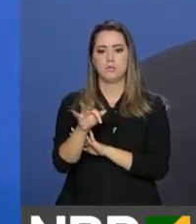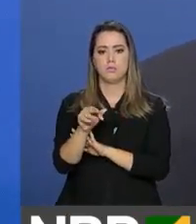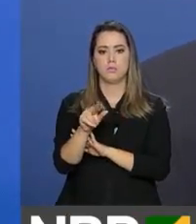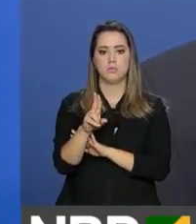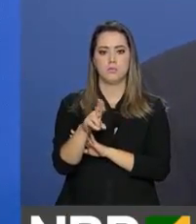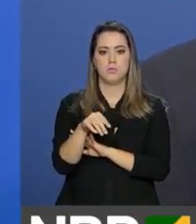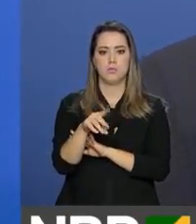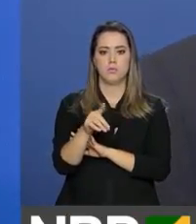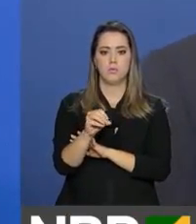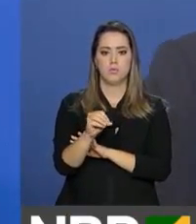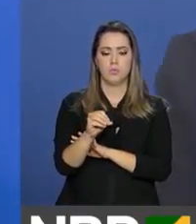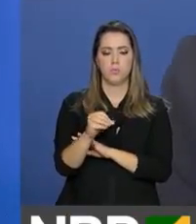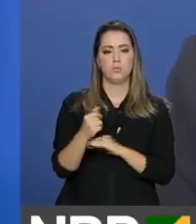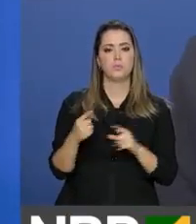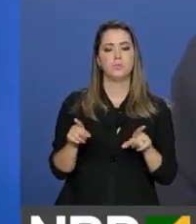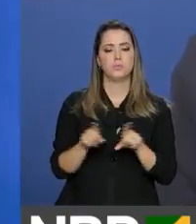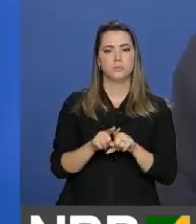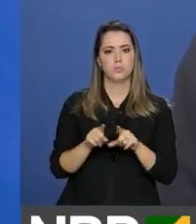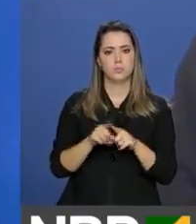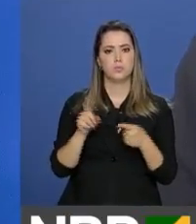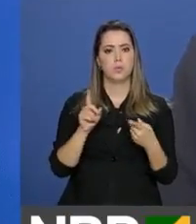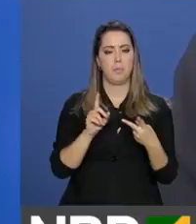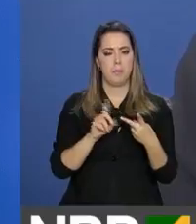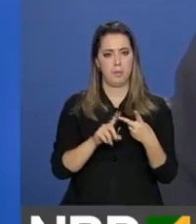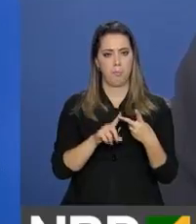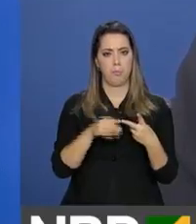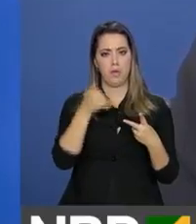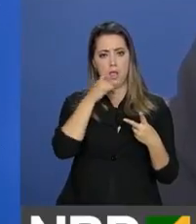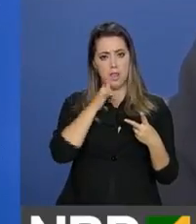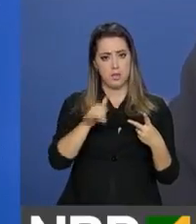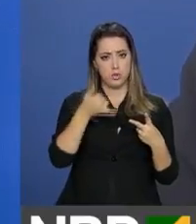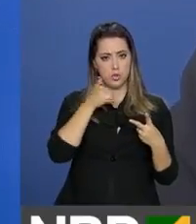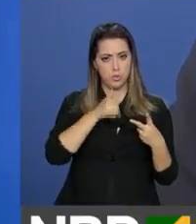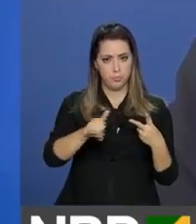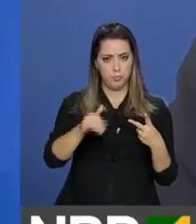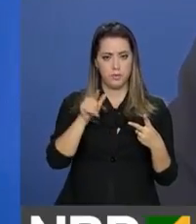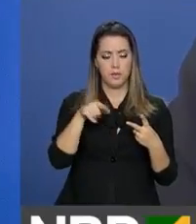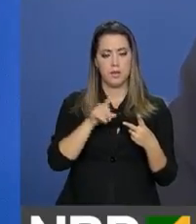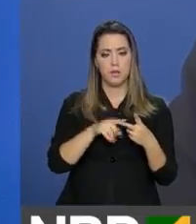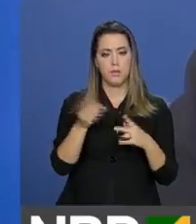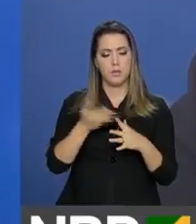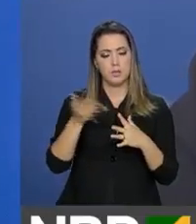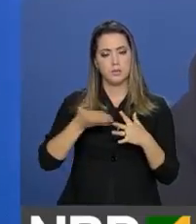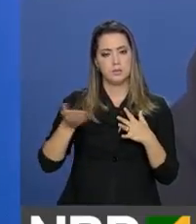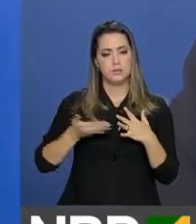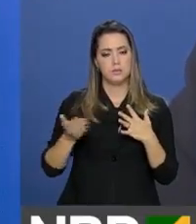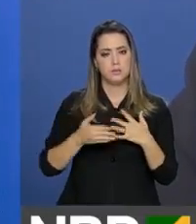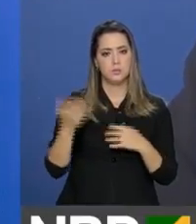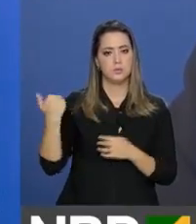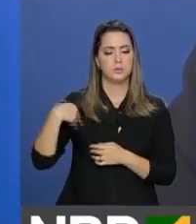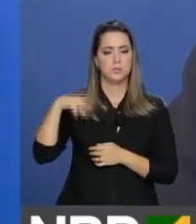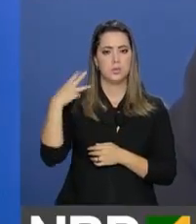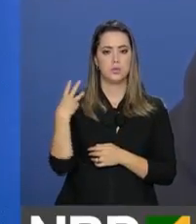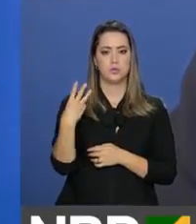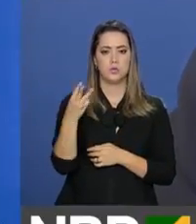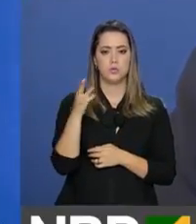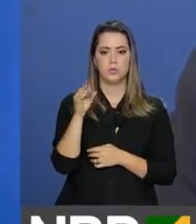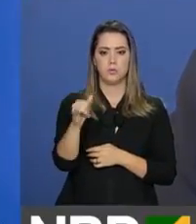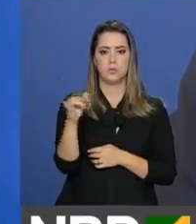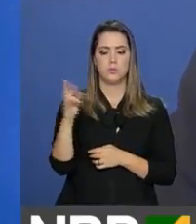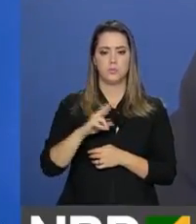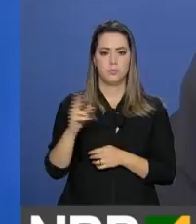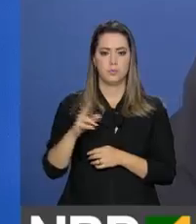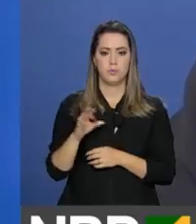fundos públicos. Também no tópico da energia, vejo que estão em pauta financiamentos de mais de 3 bilhões de reais, né,